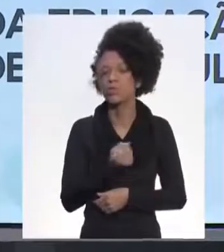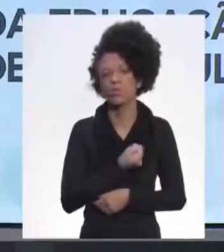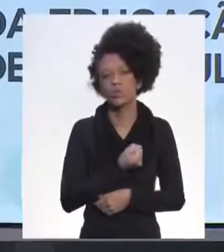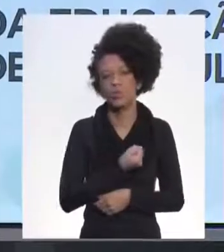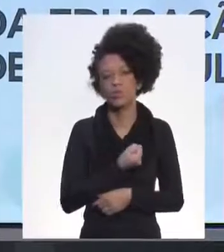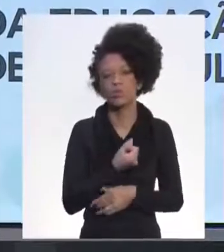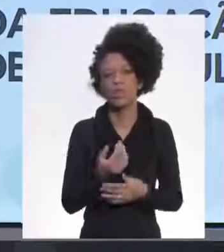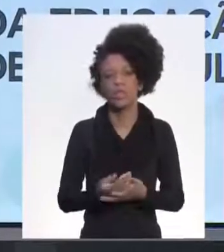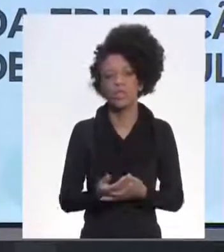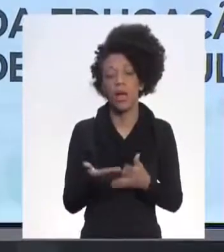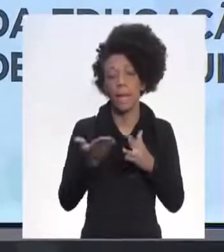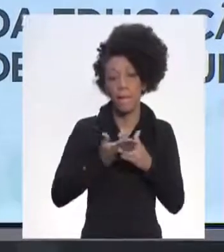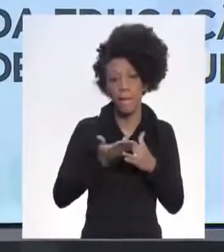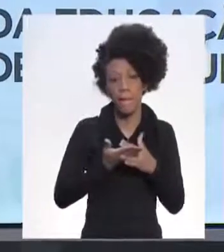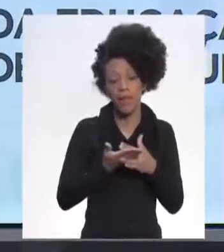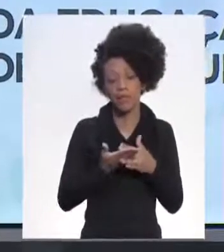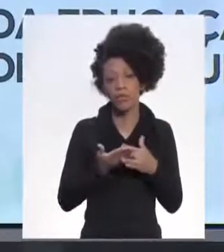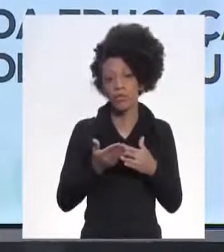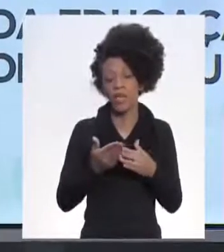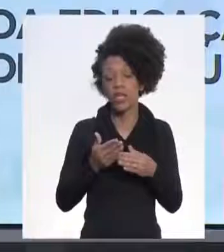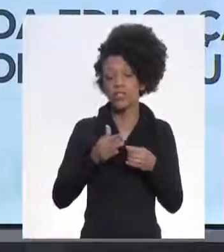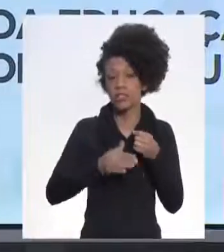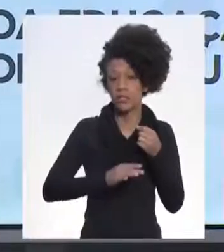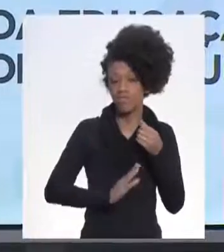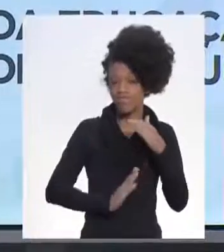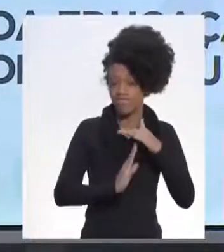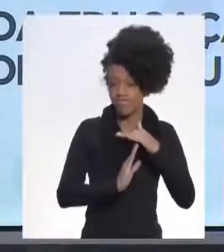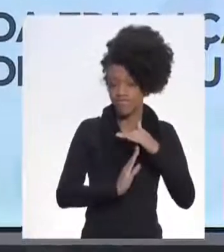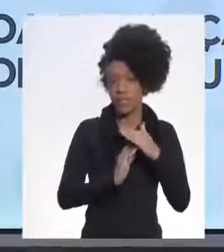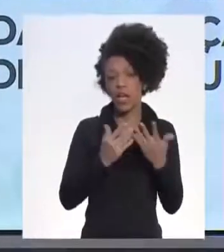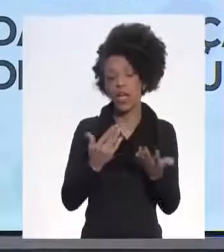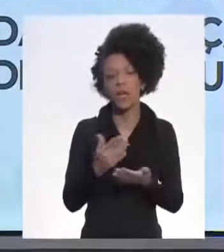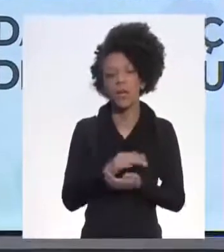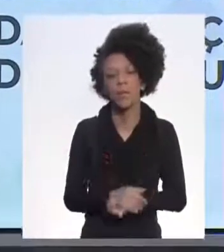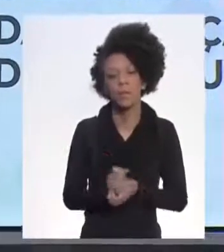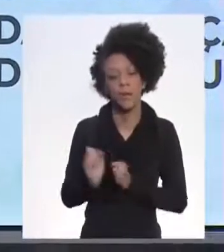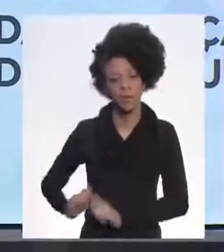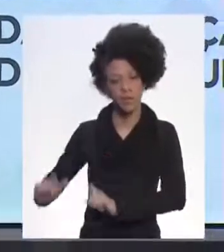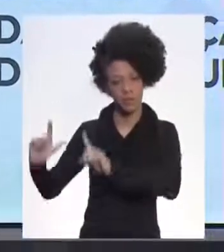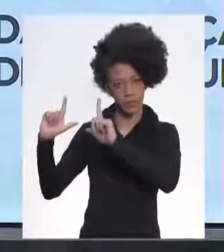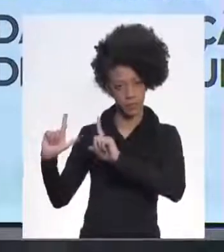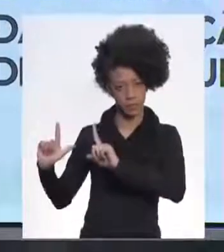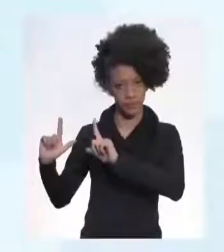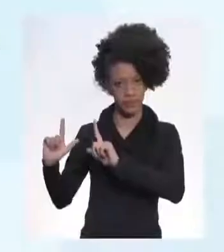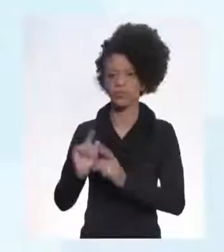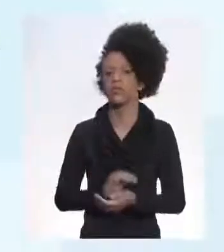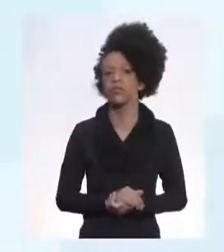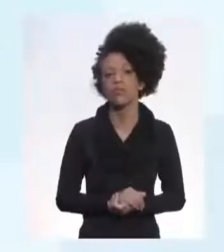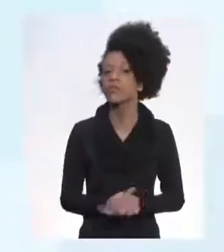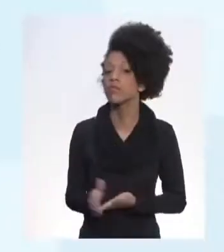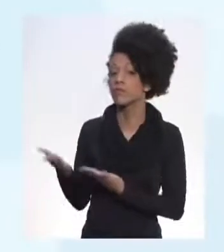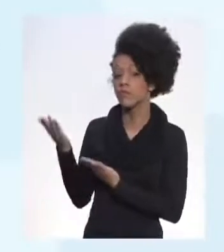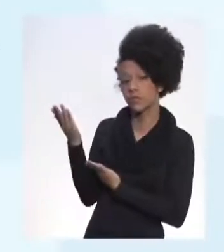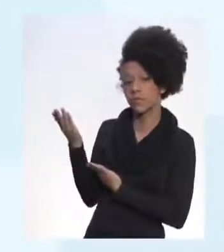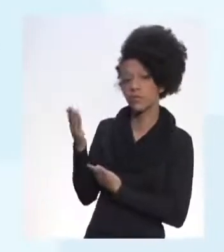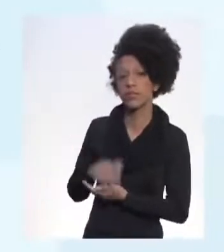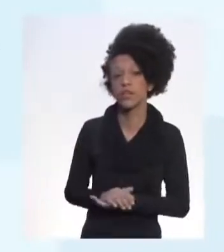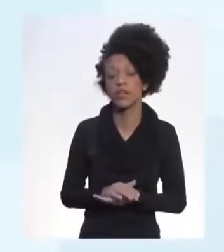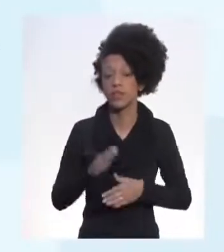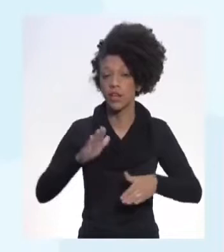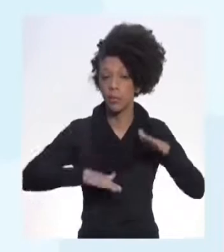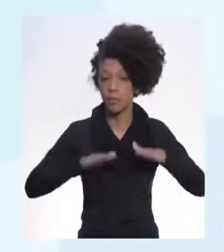os extremos e os meios. Vai aparecer na telinha aí para vocês essa ideia que nós vimos ontem, que é a questão da